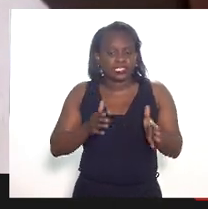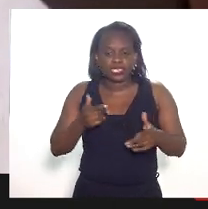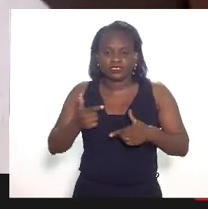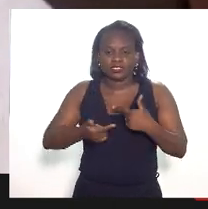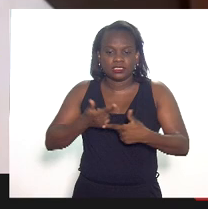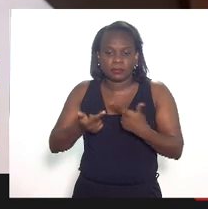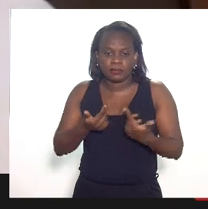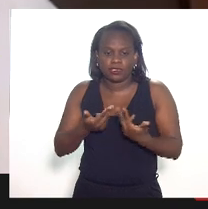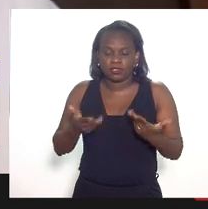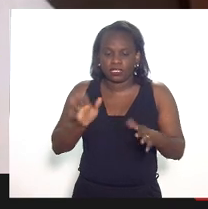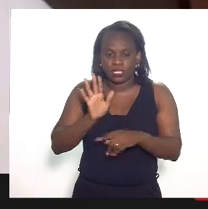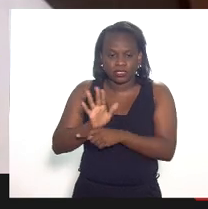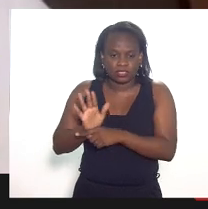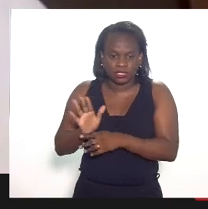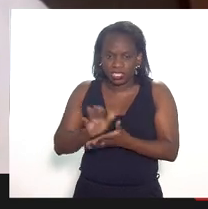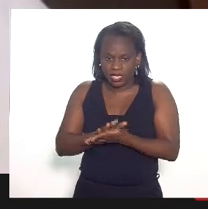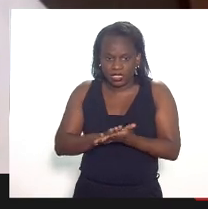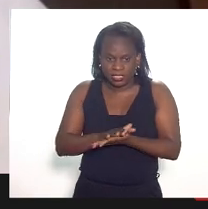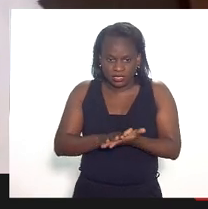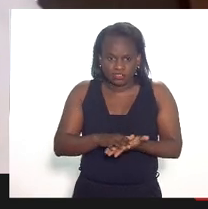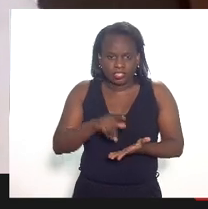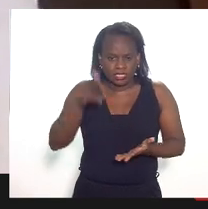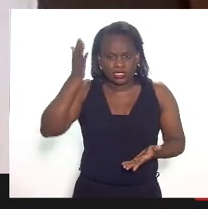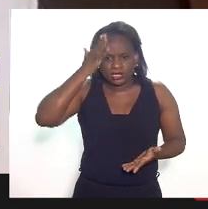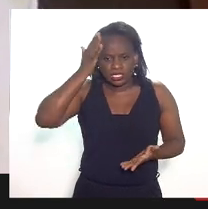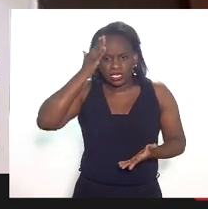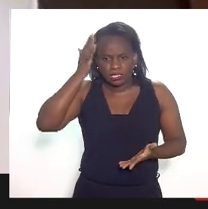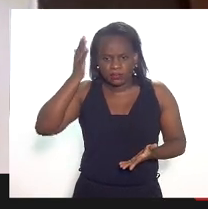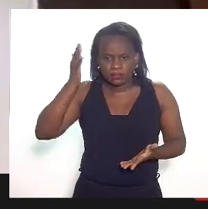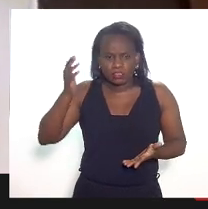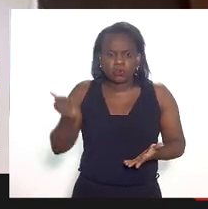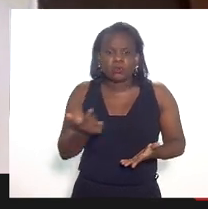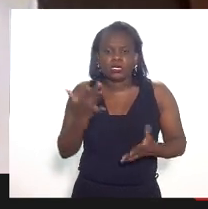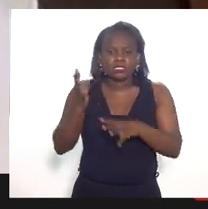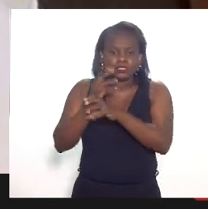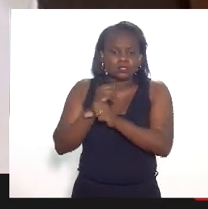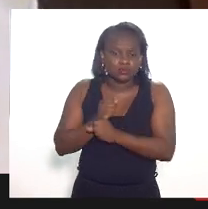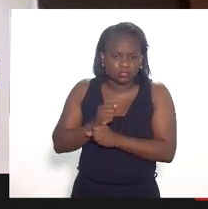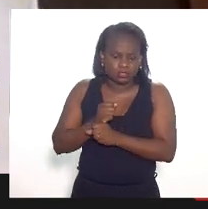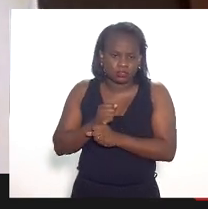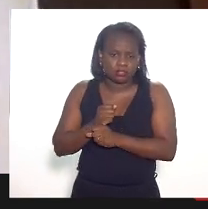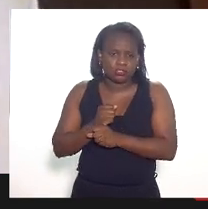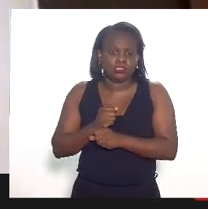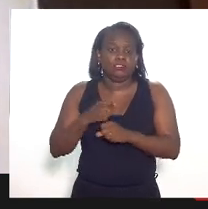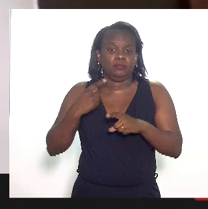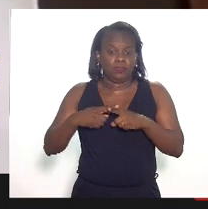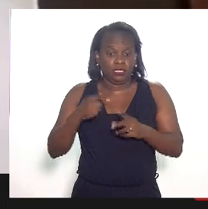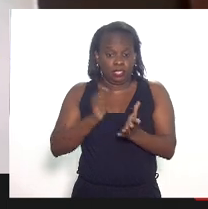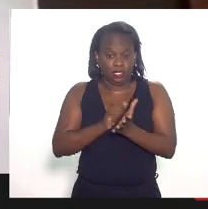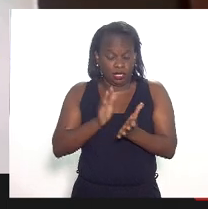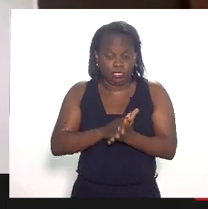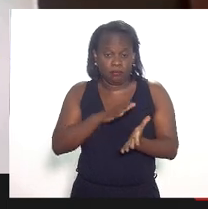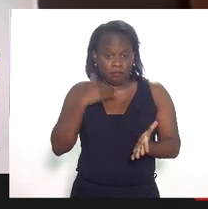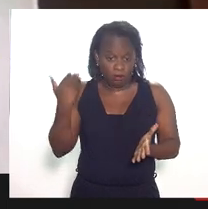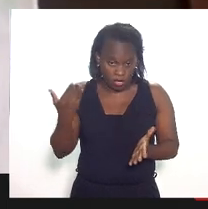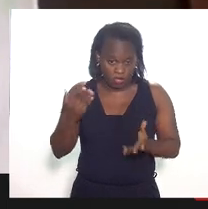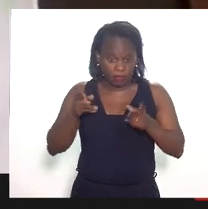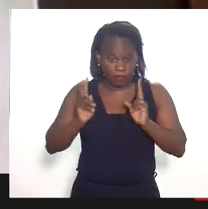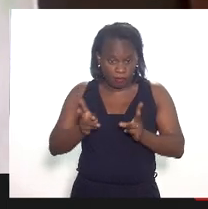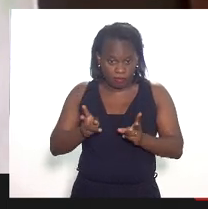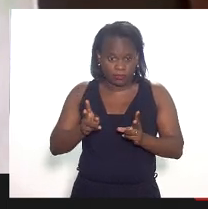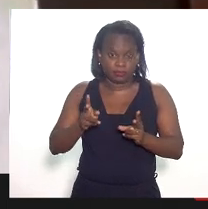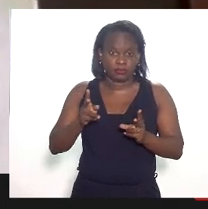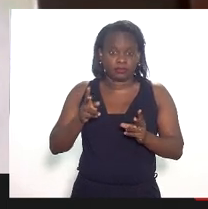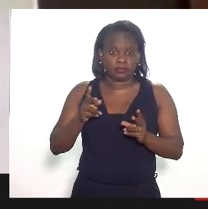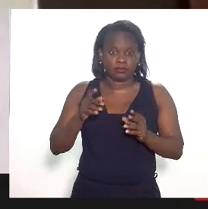serviços, tem a dimensão, os senhores têm a dimensão desse quantitativo? O registro dessas mortes tem sido feito